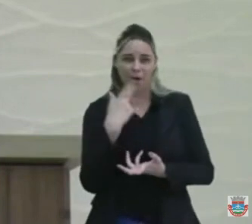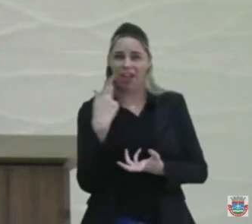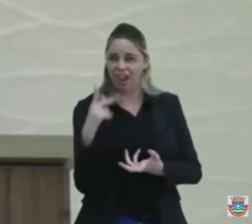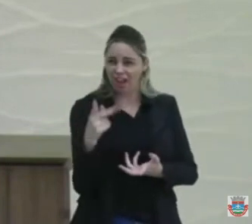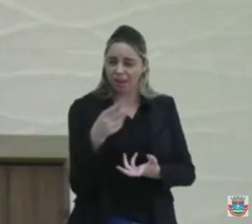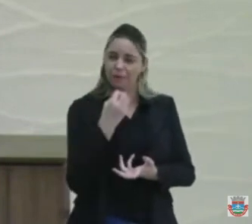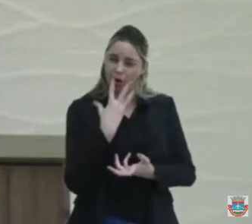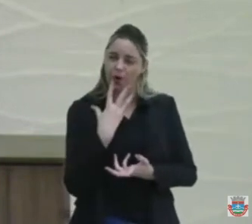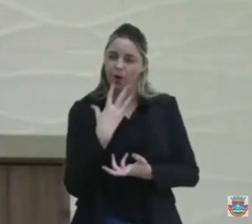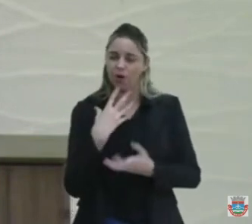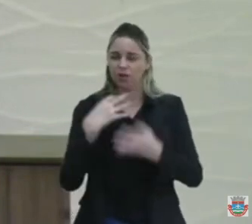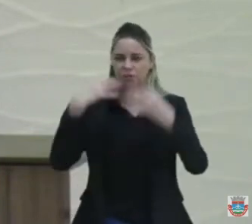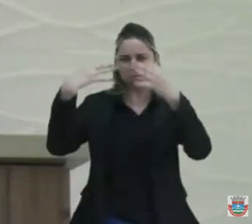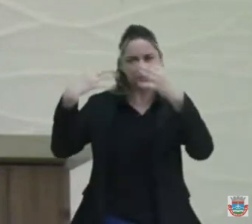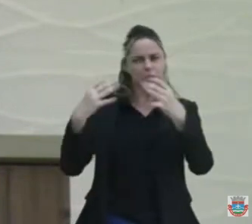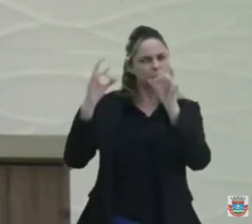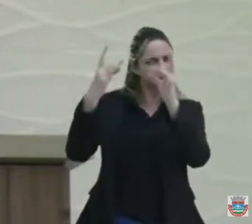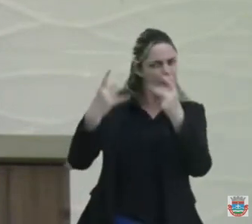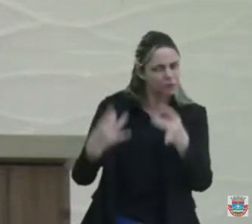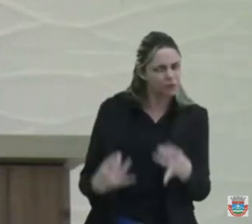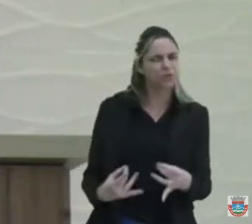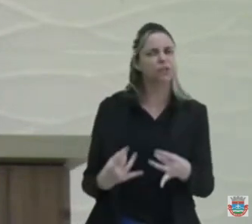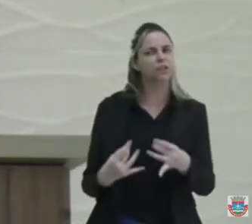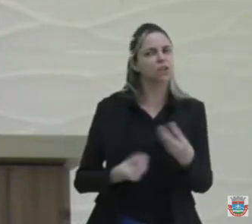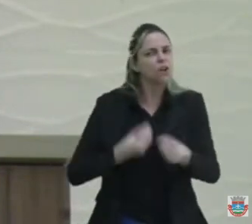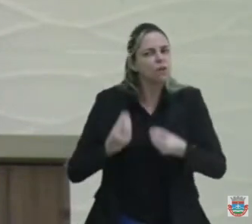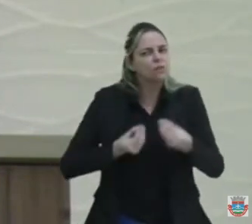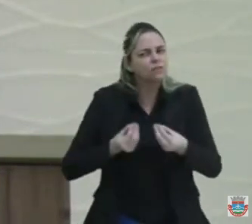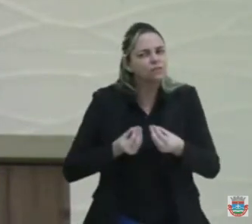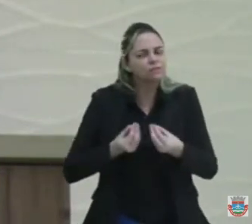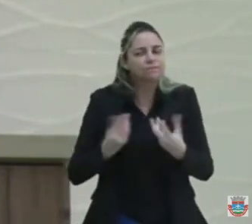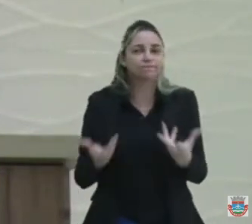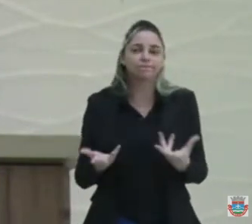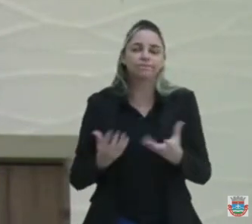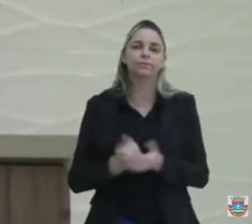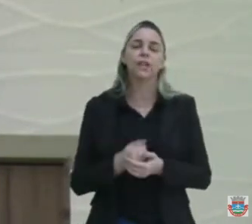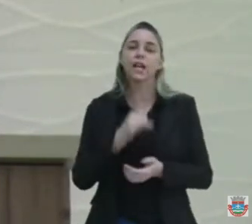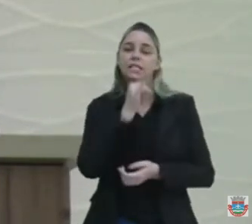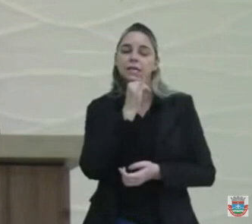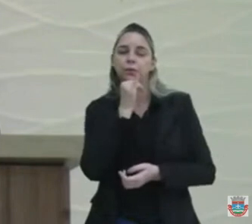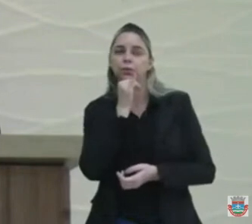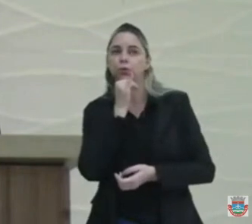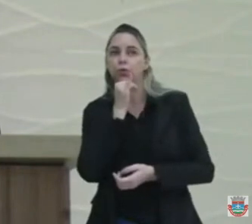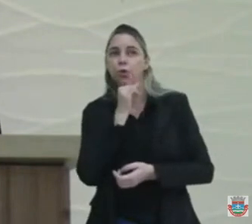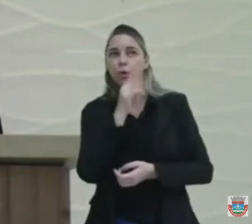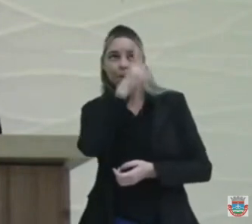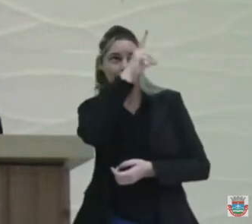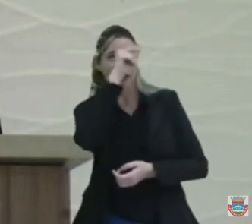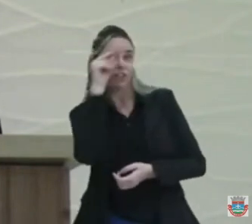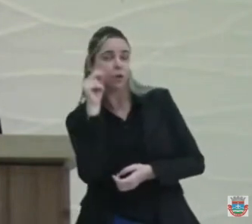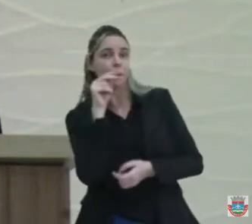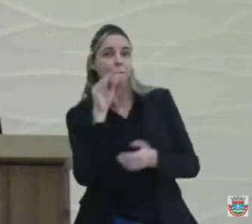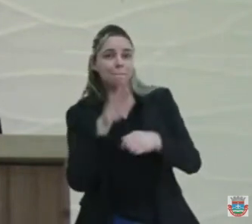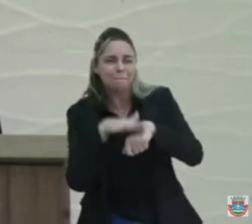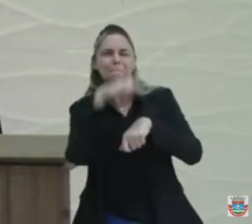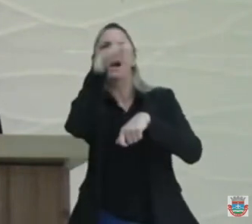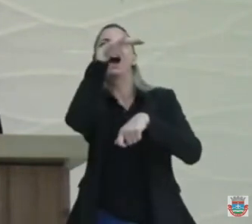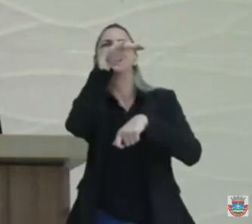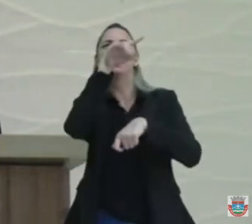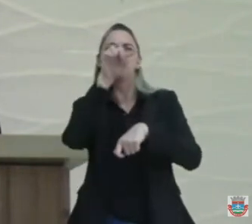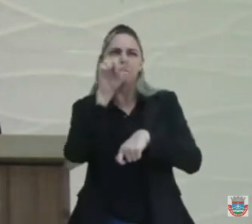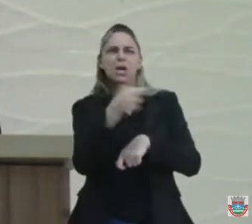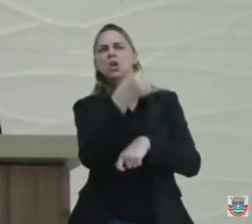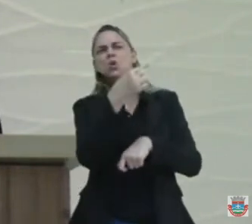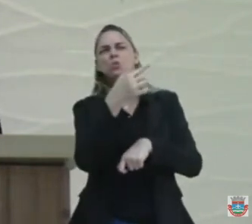que ela tem. Que o perfil dela, por exemplo, um prefeito tem mais de 1.200 funcionários